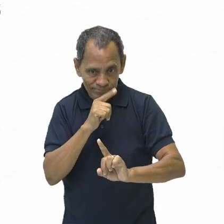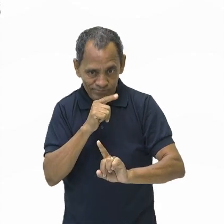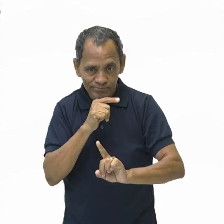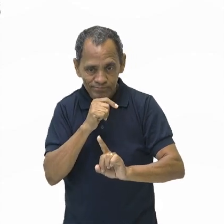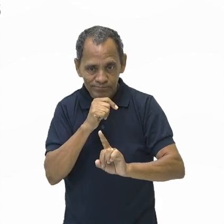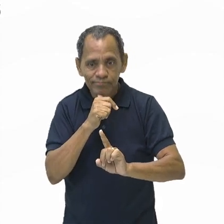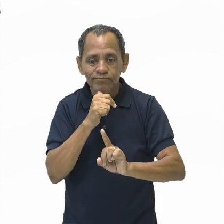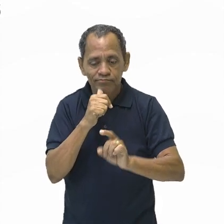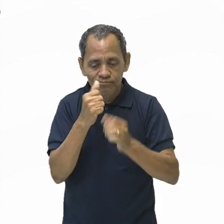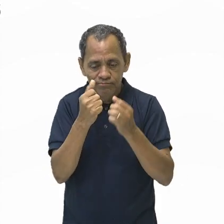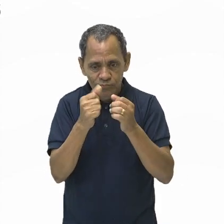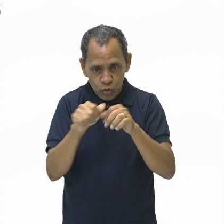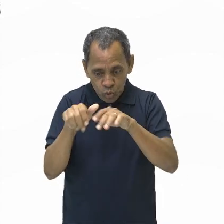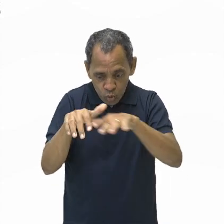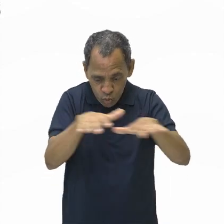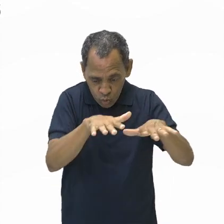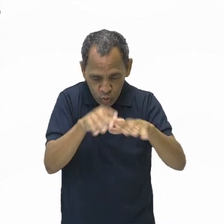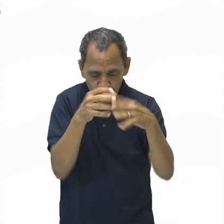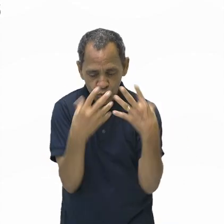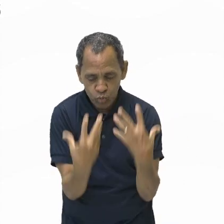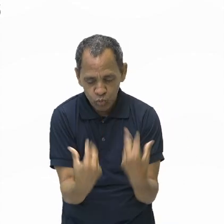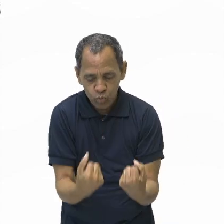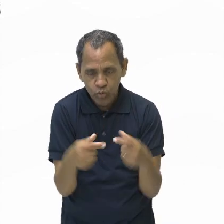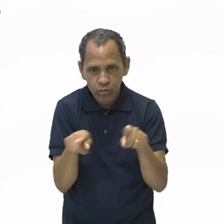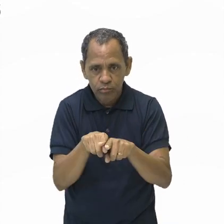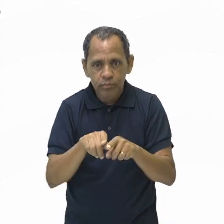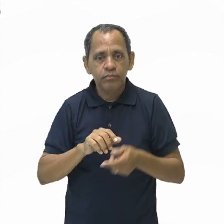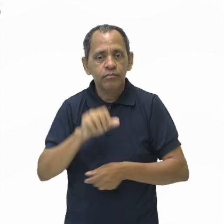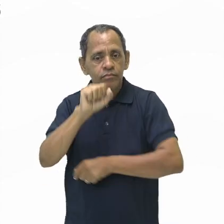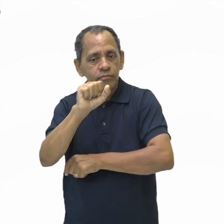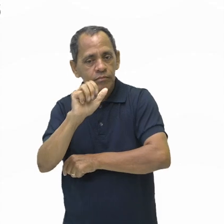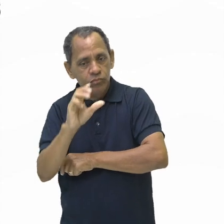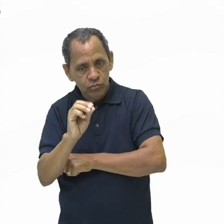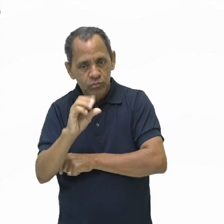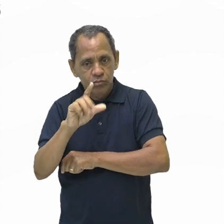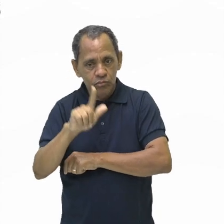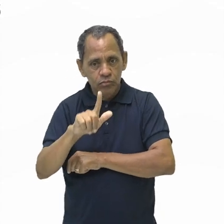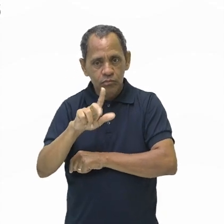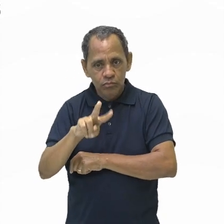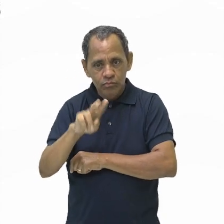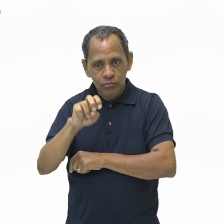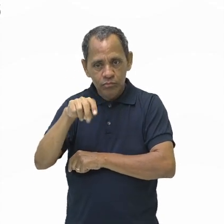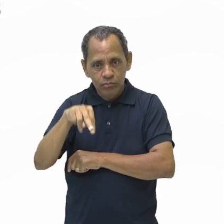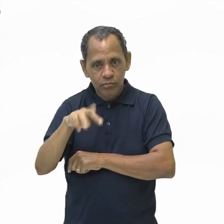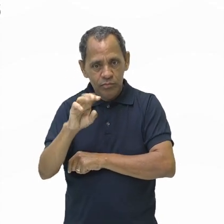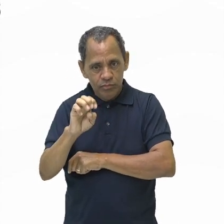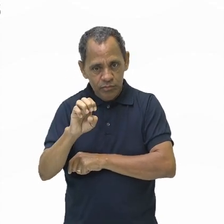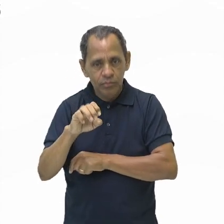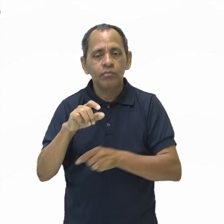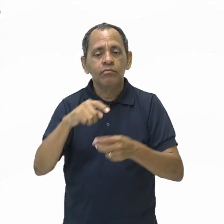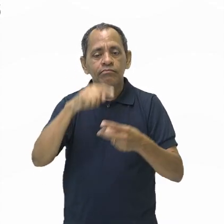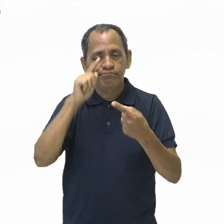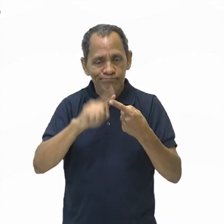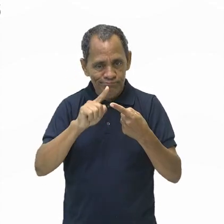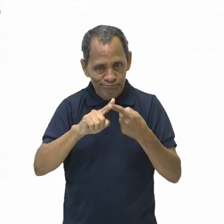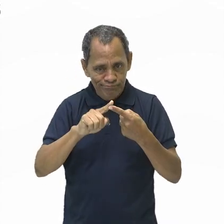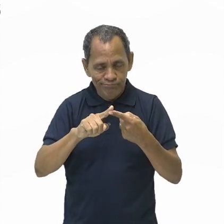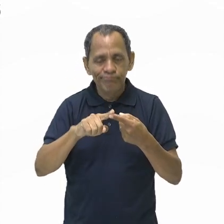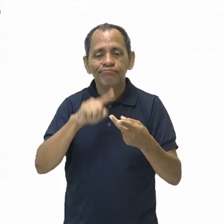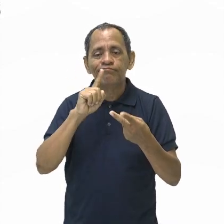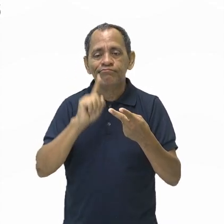no solo, tá? Solventes industriais também, como tricloroetileno e o